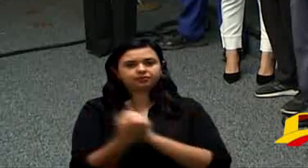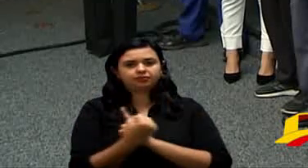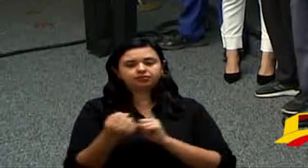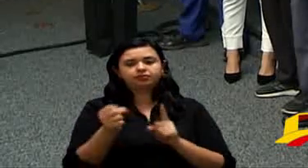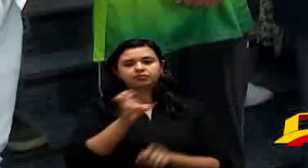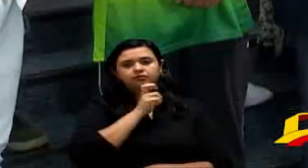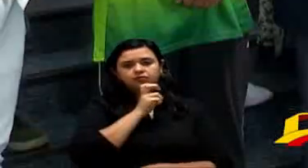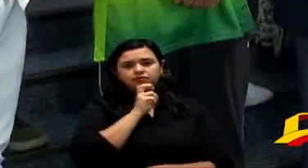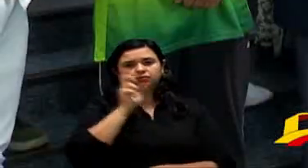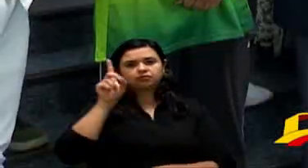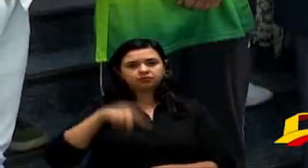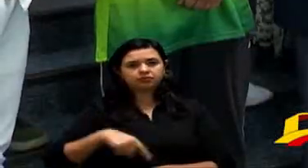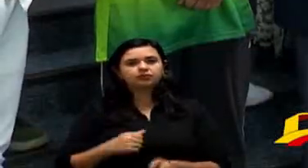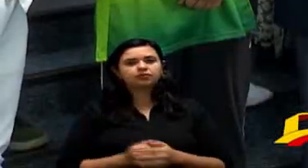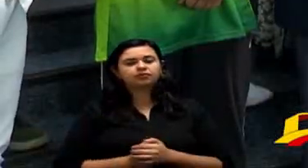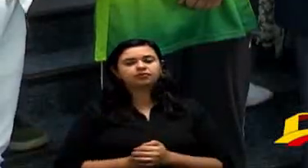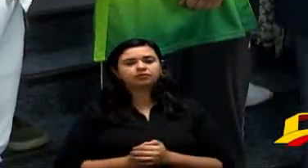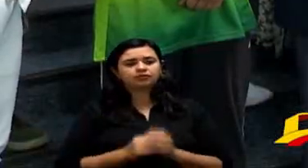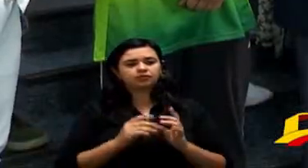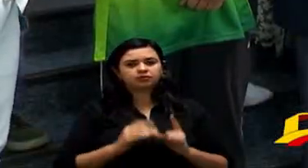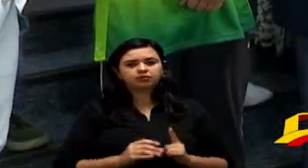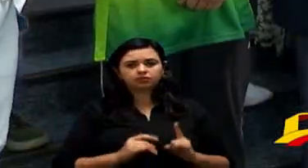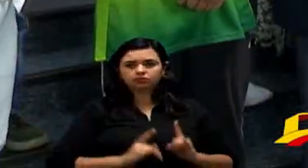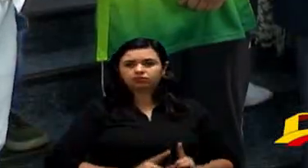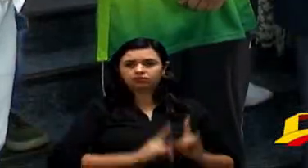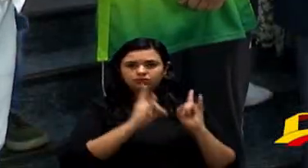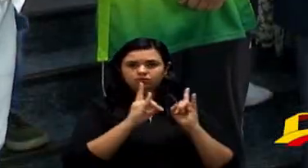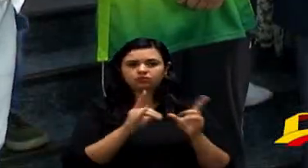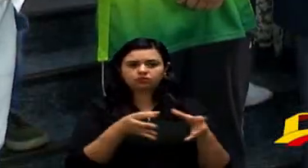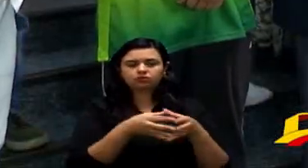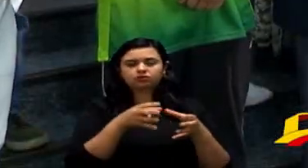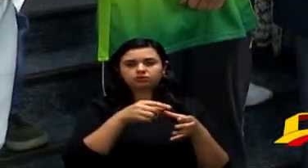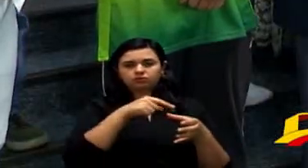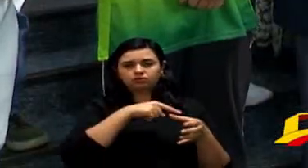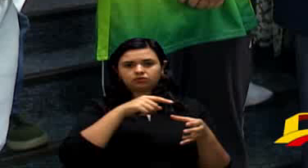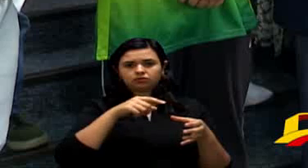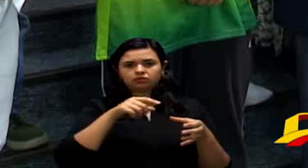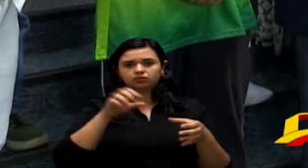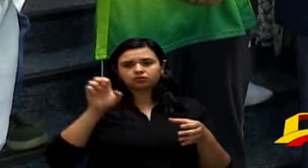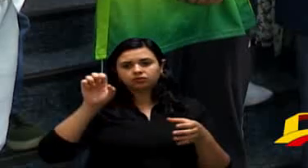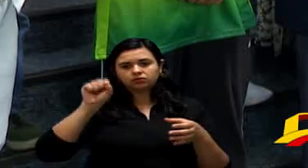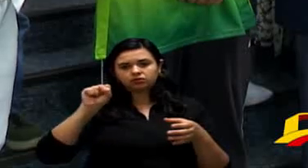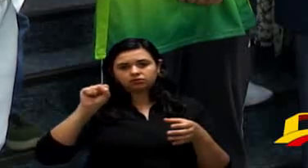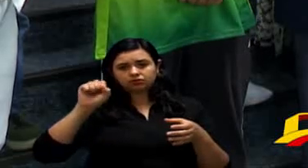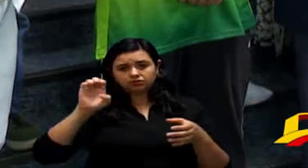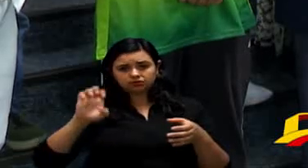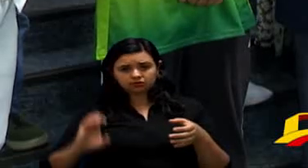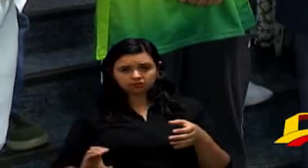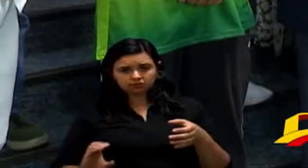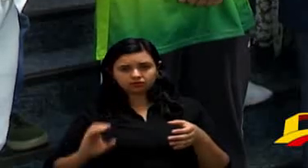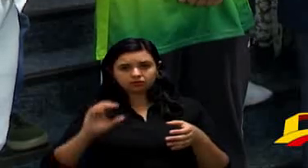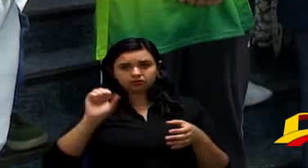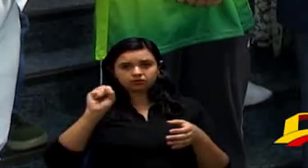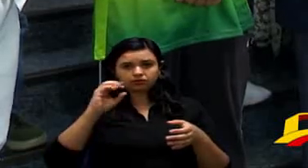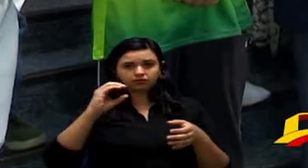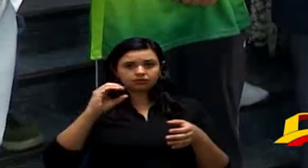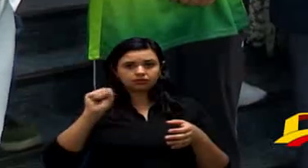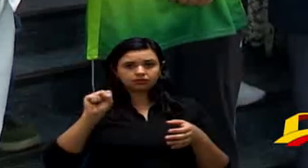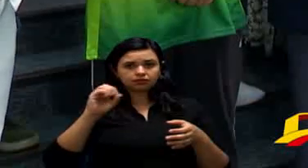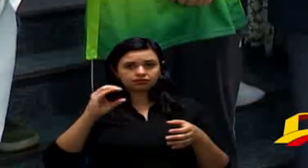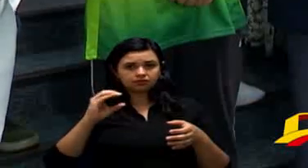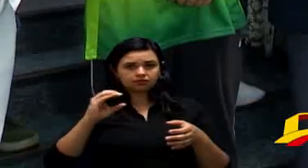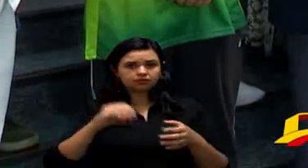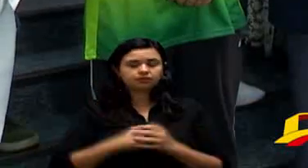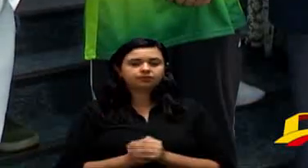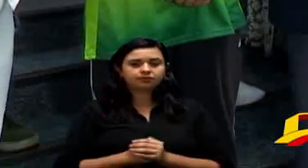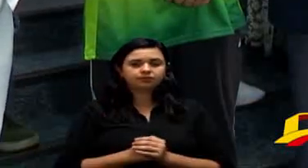instituição que foi fundada no Estado de Santa Catarina em Florianópolis é Luciana